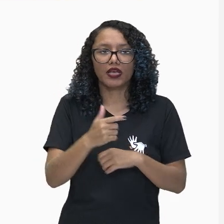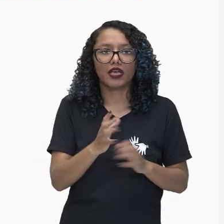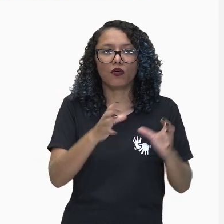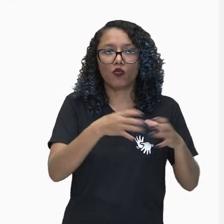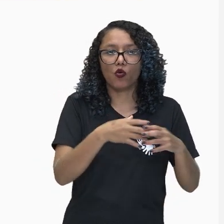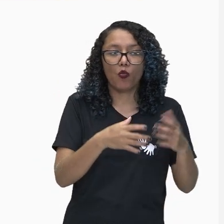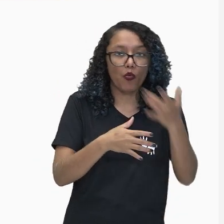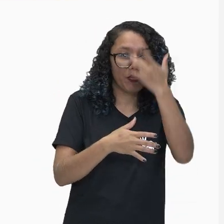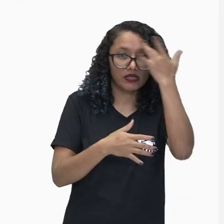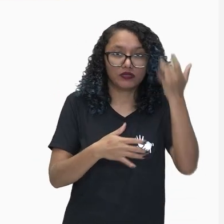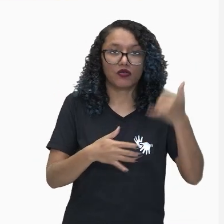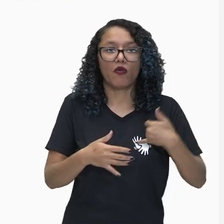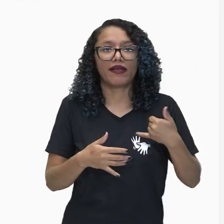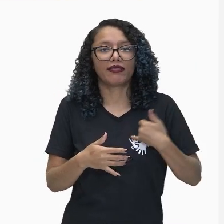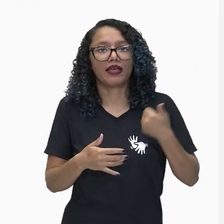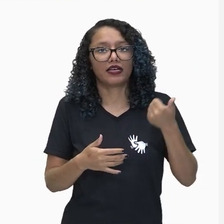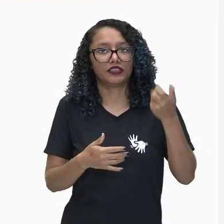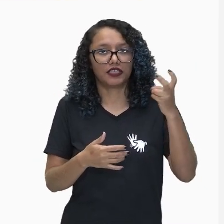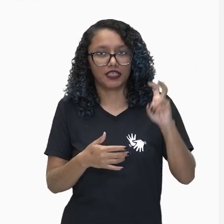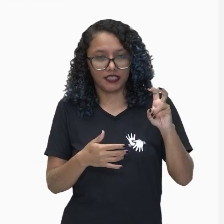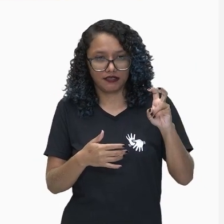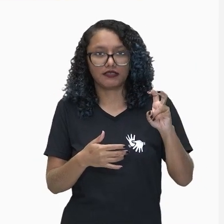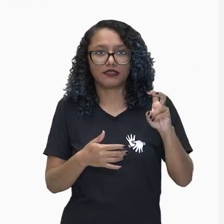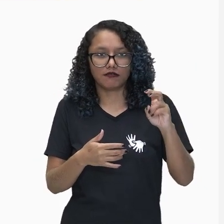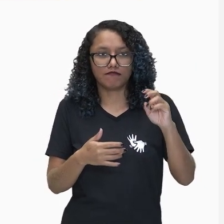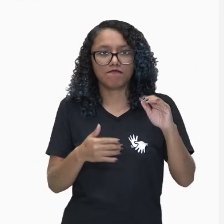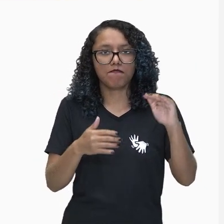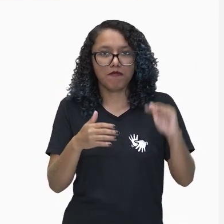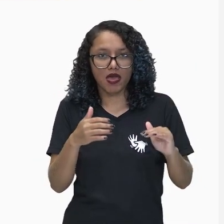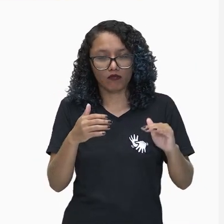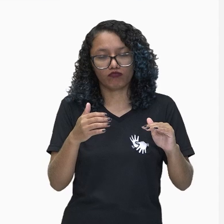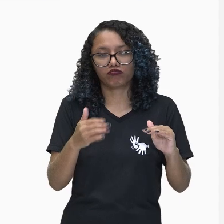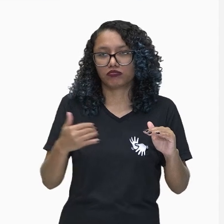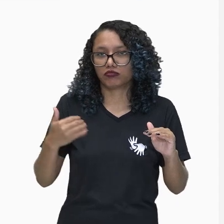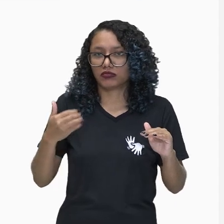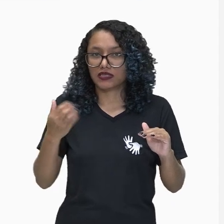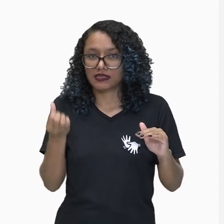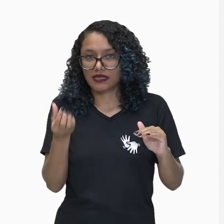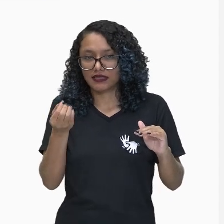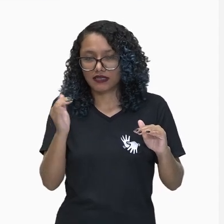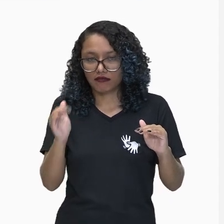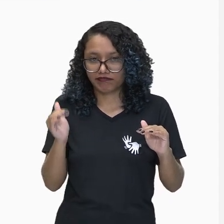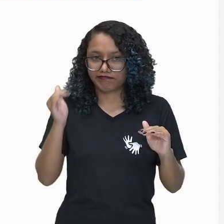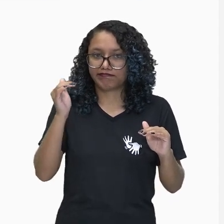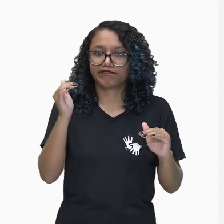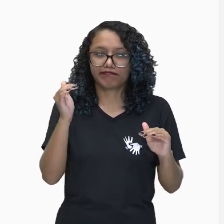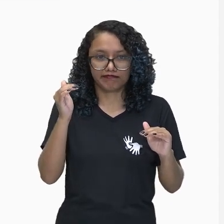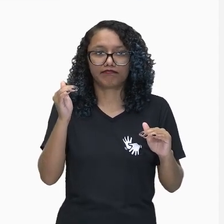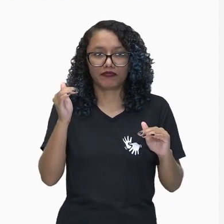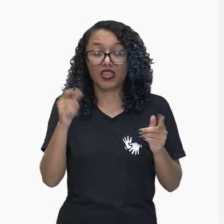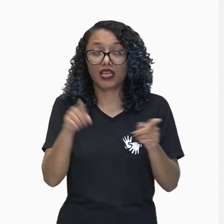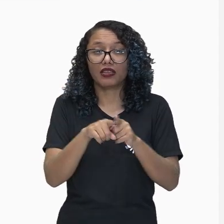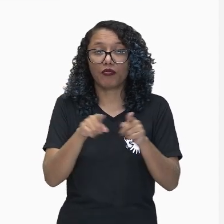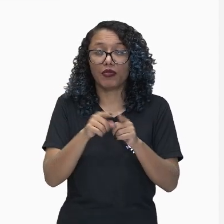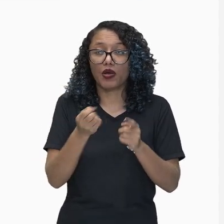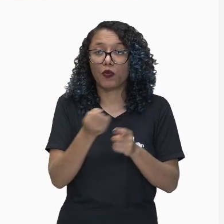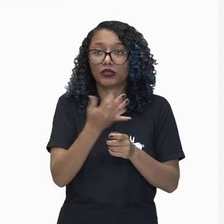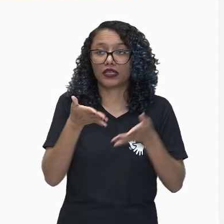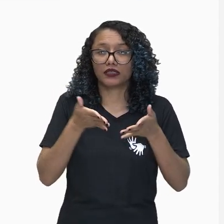até 15 anos, tá? Agora, o número médio, né, de nascimentos vai girar em torno aí